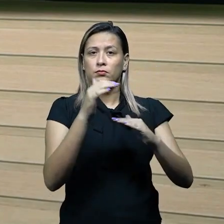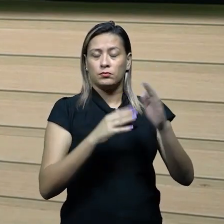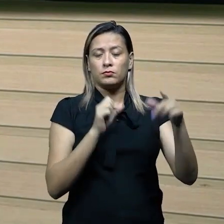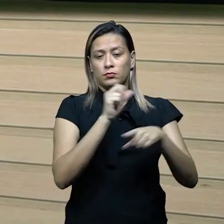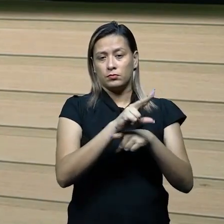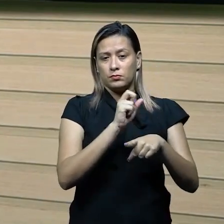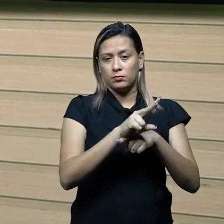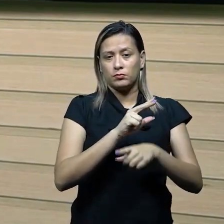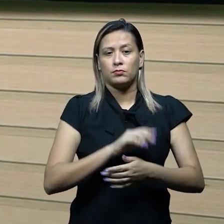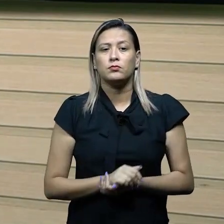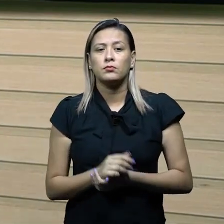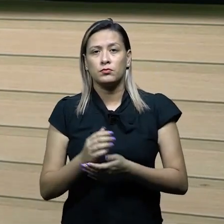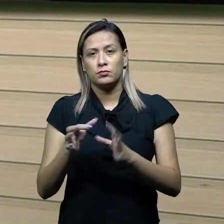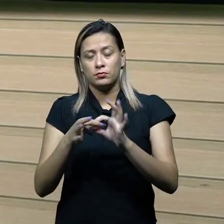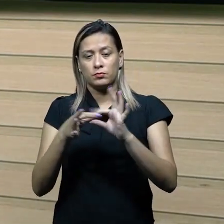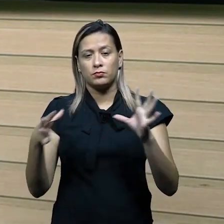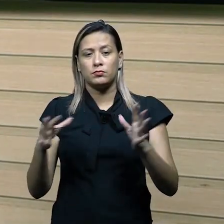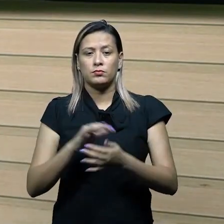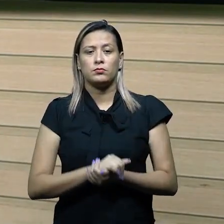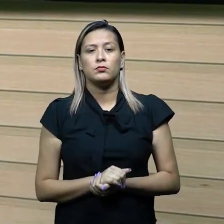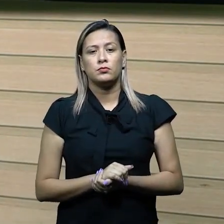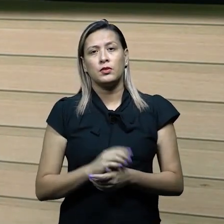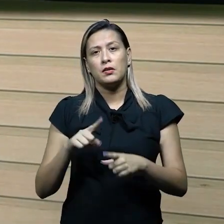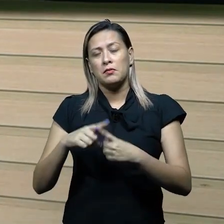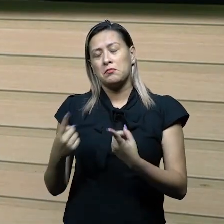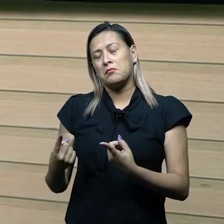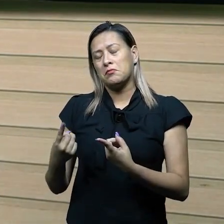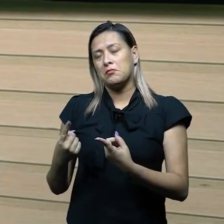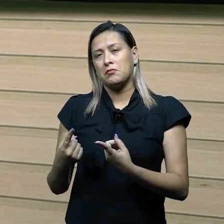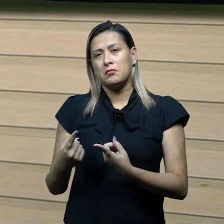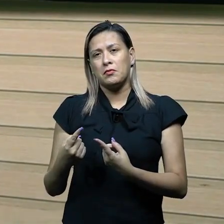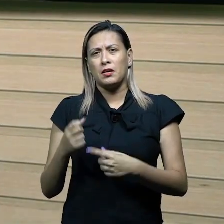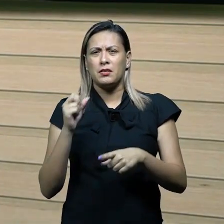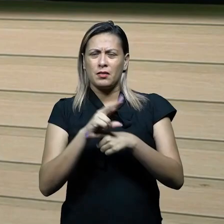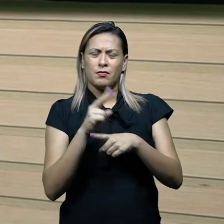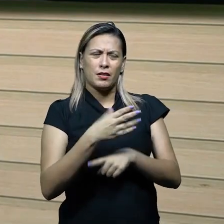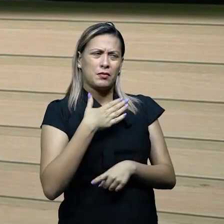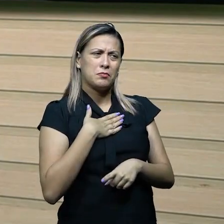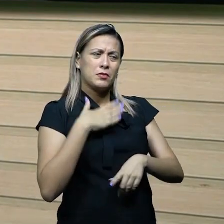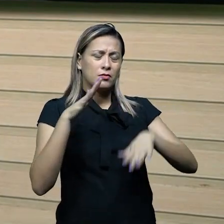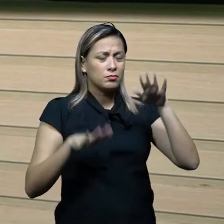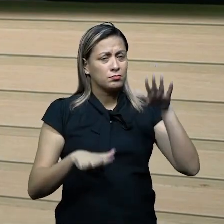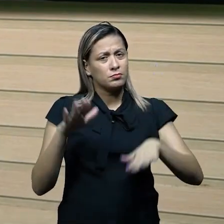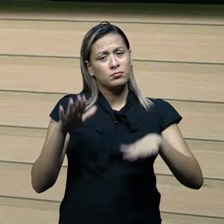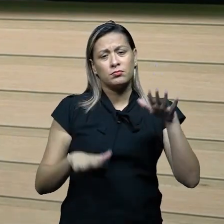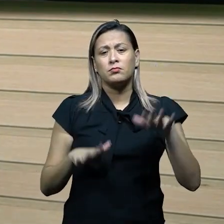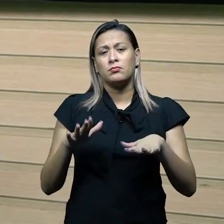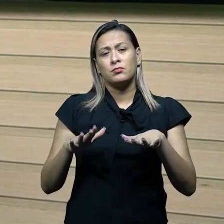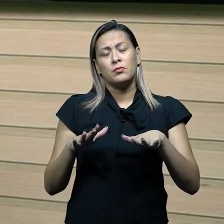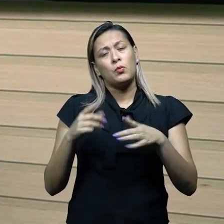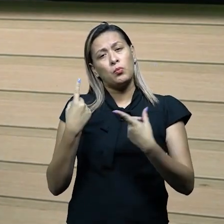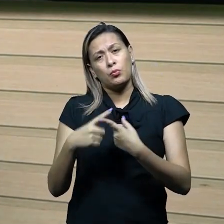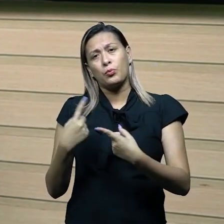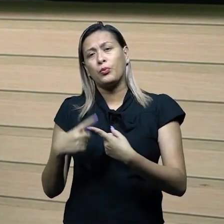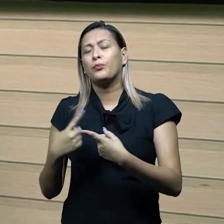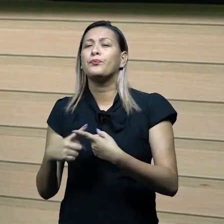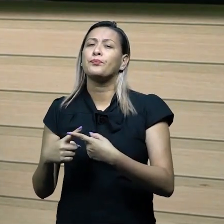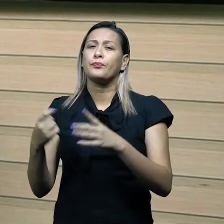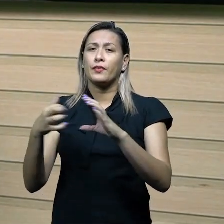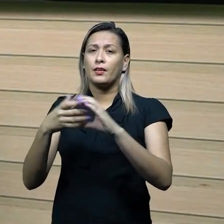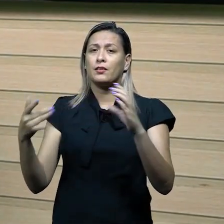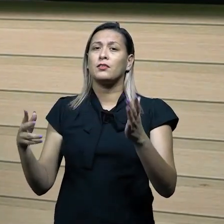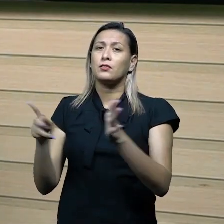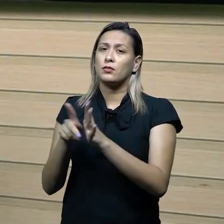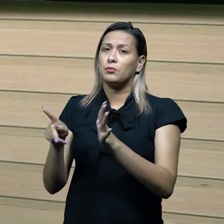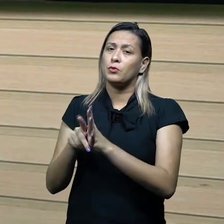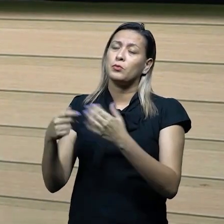nível fundamental, eu tenho nível superior, a vaga já é minha? Não. Talvez você não tenha o perfil que o cargo exige. E aí, nessa questão da